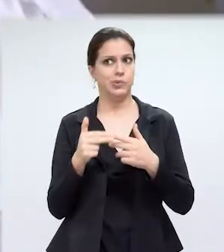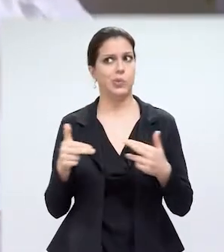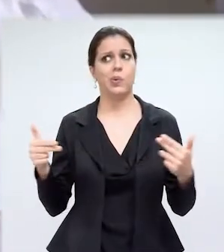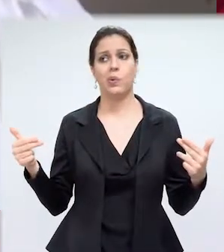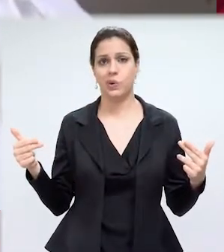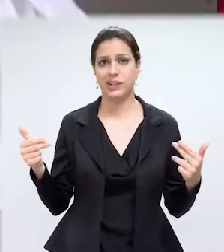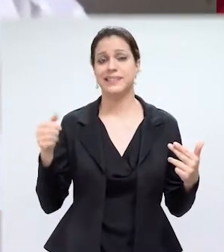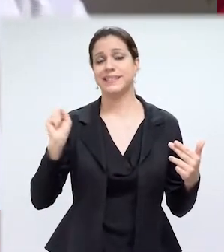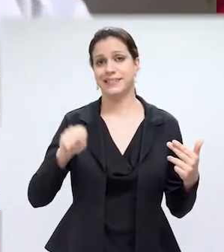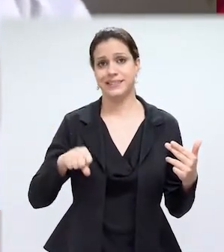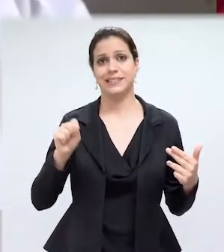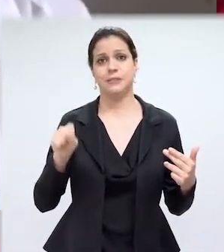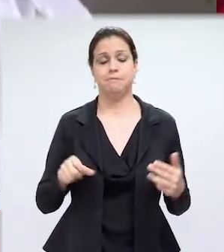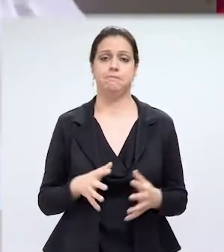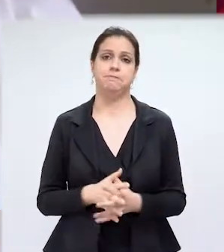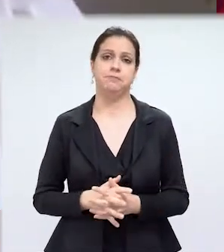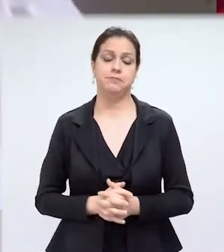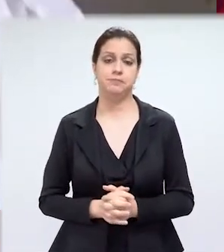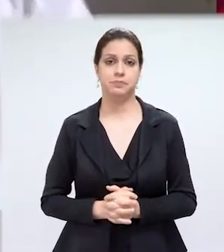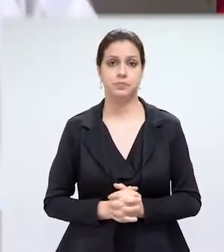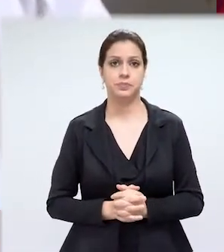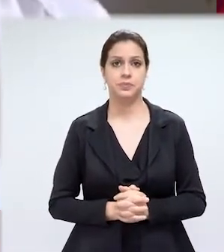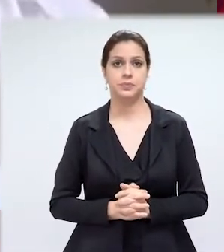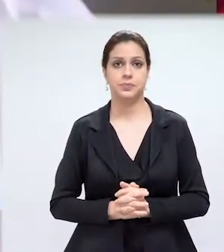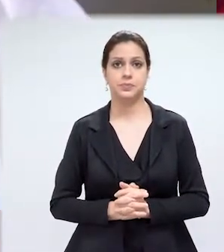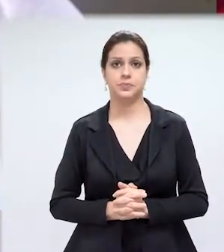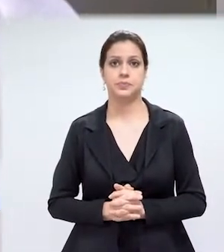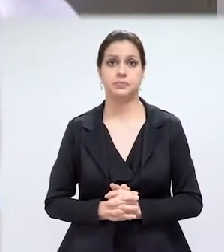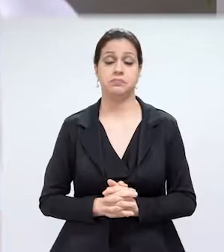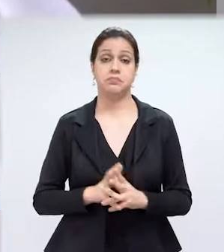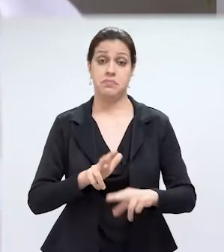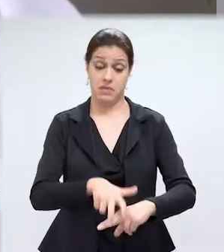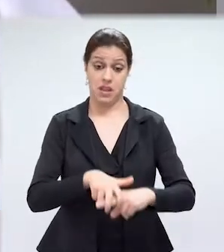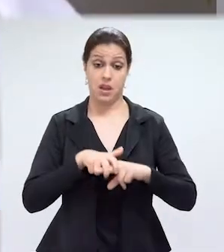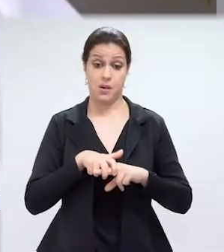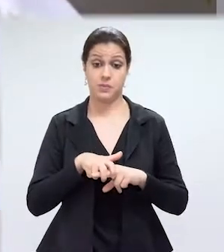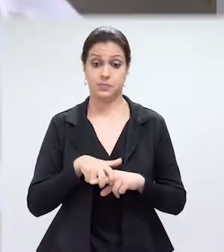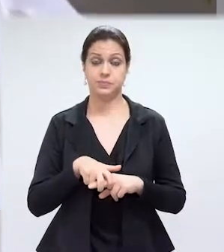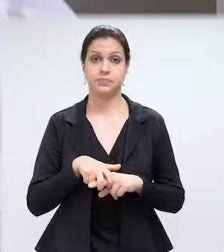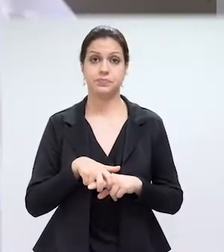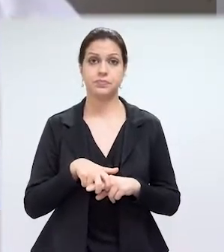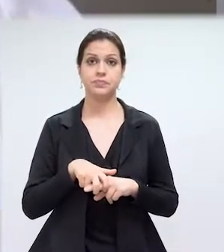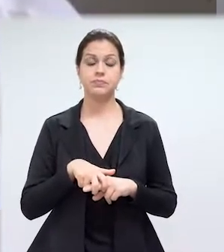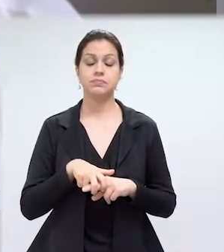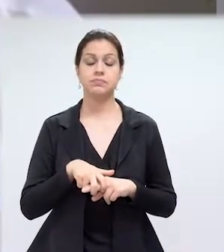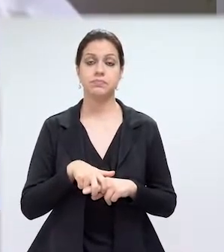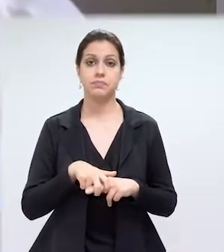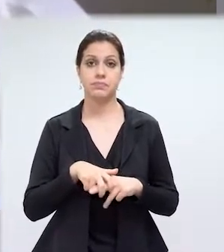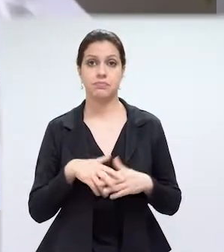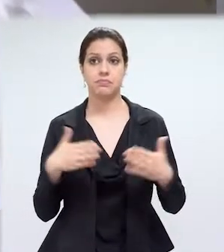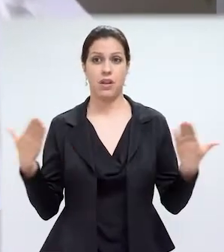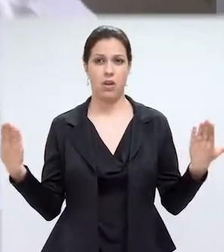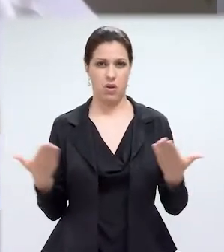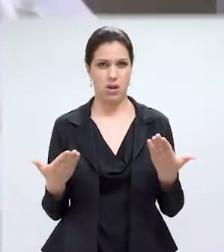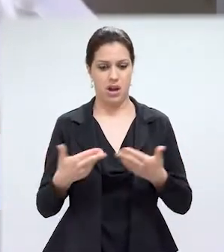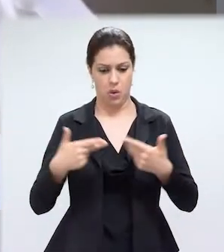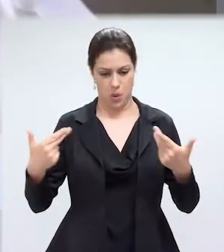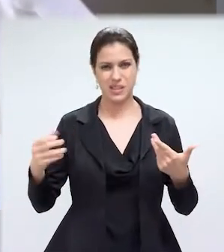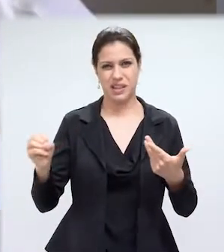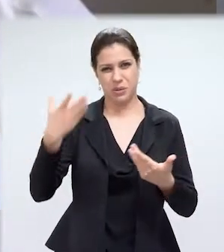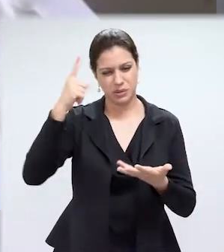aprendizado de tudo quanto é ordem, de tudo quanto é natureza, não é? Então,